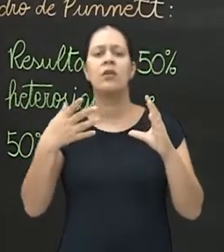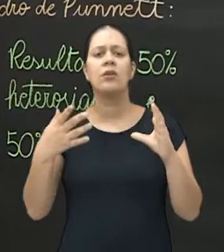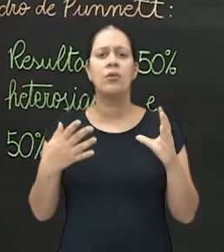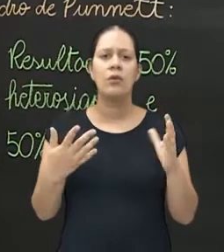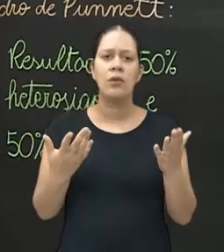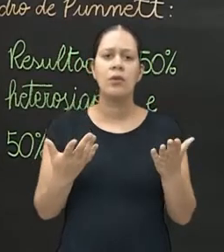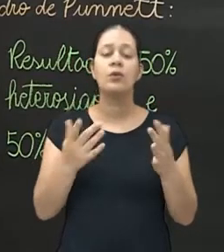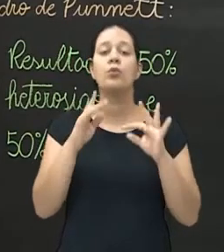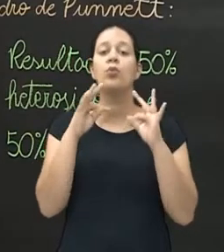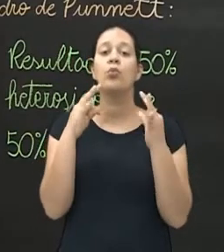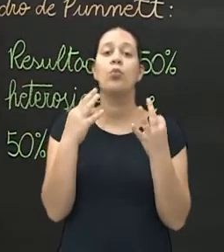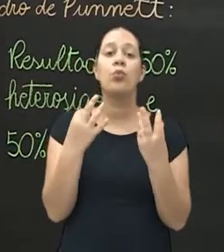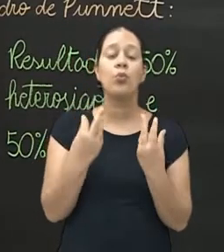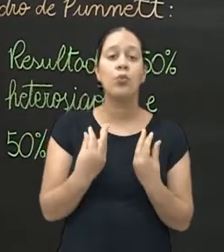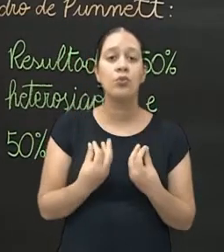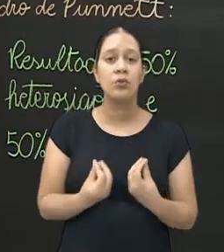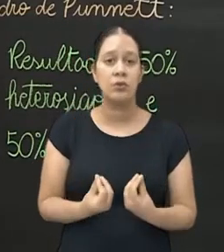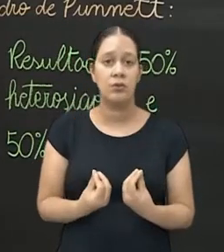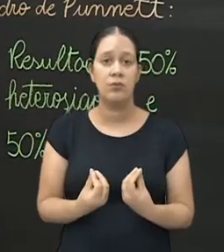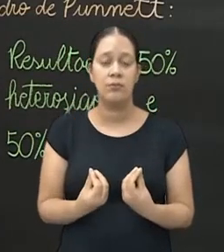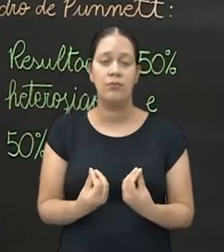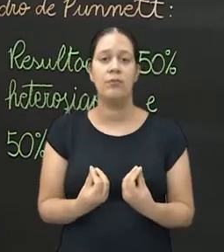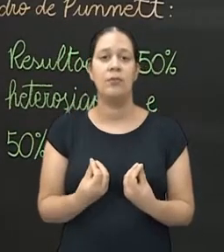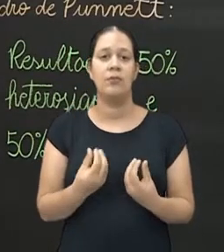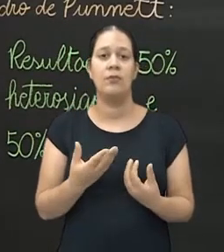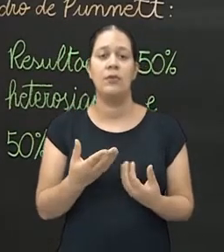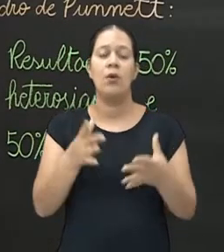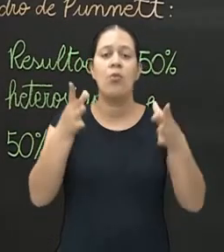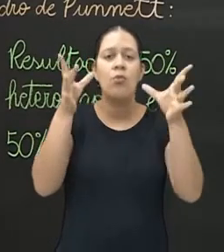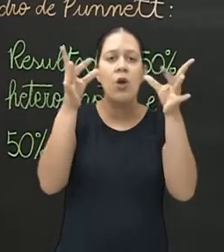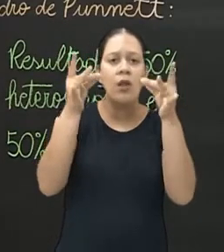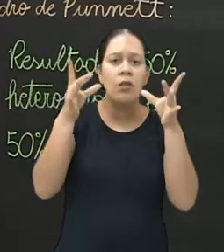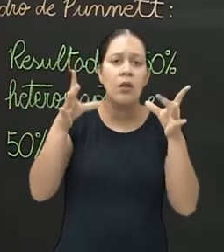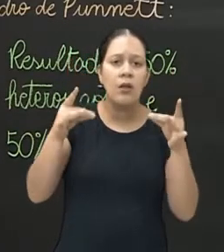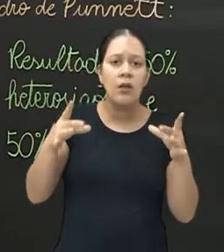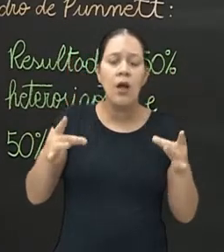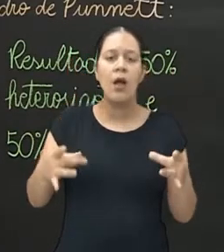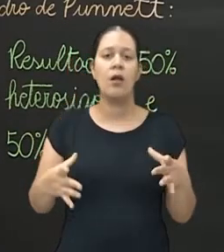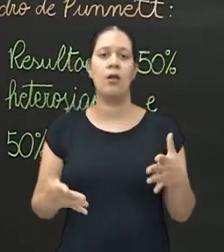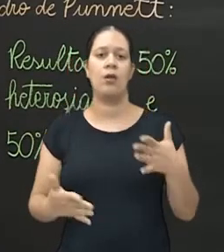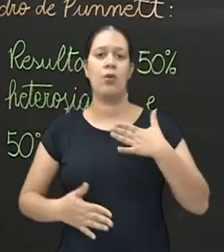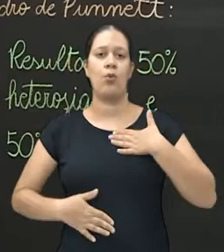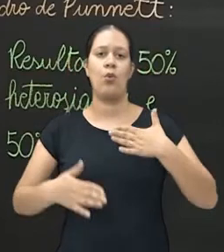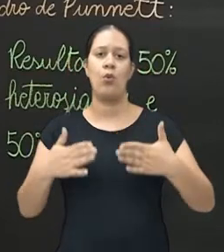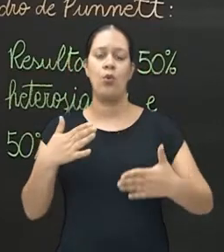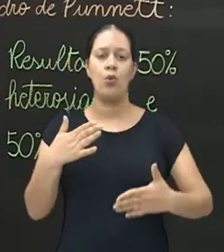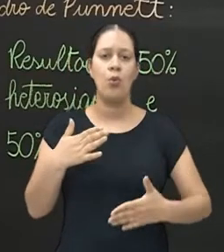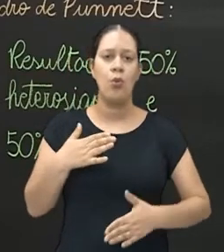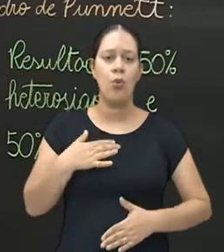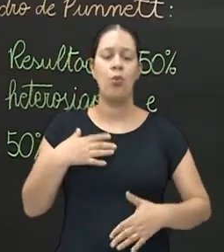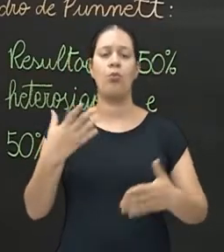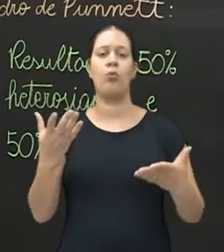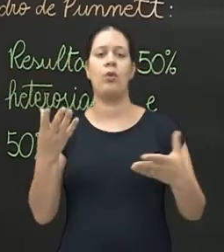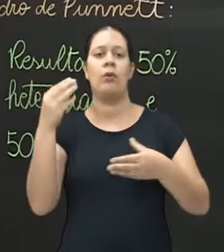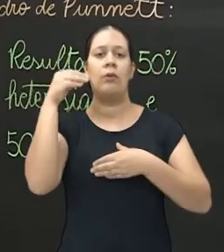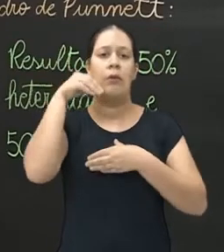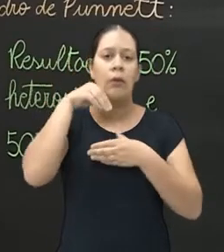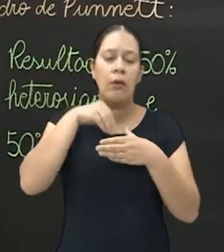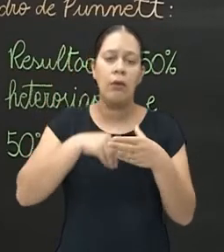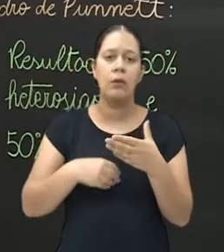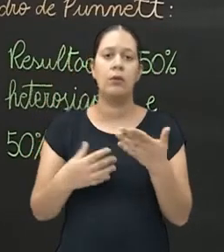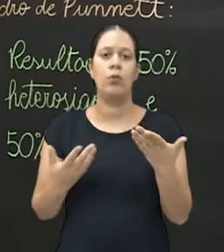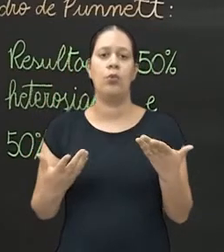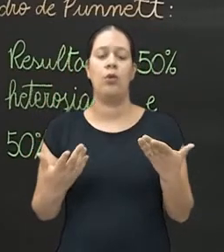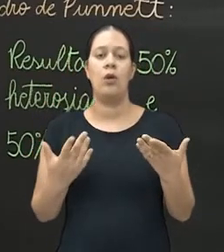característica? Todas. Desde detalhes corporais, de órgãos, se vai ter